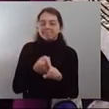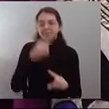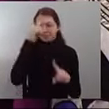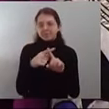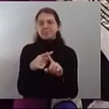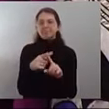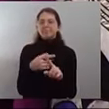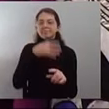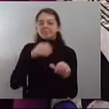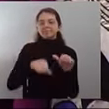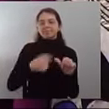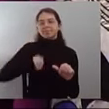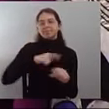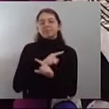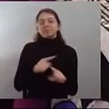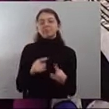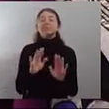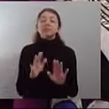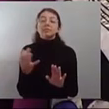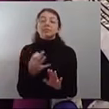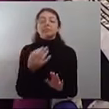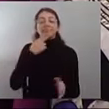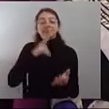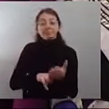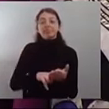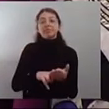de taxar quem menciona esta verdade de mentirosos.